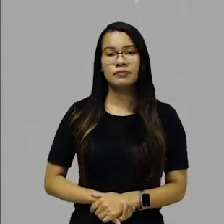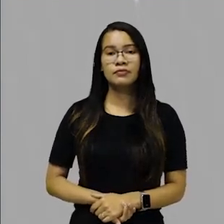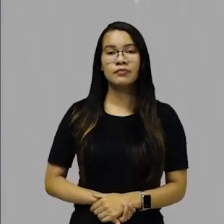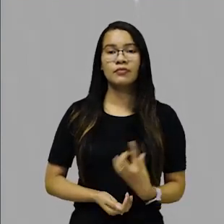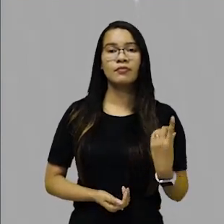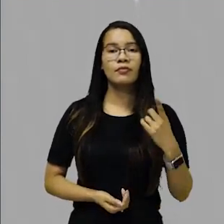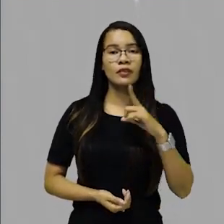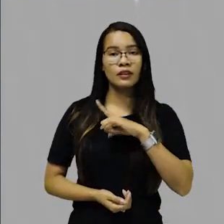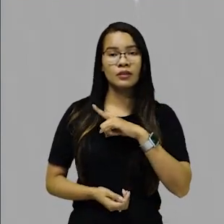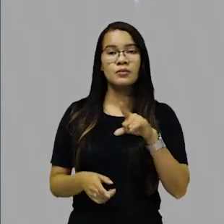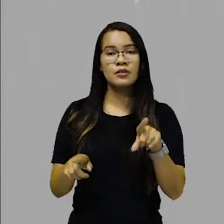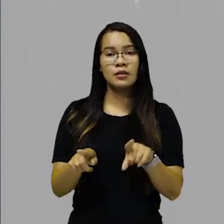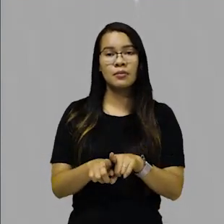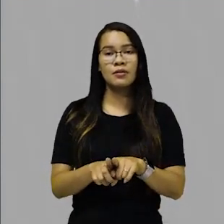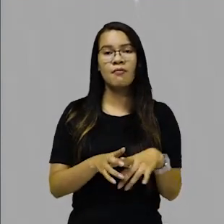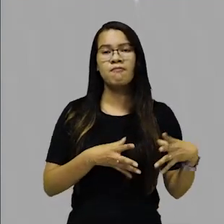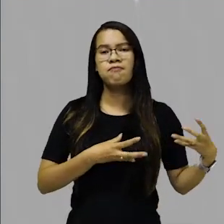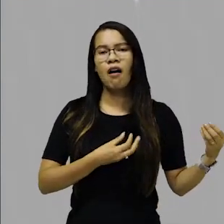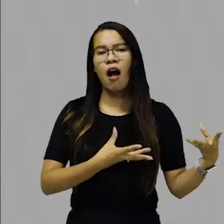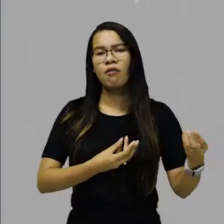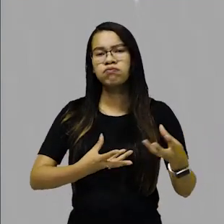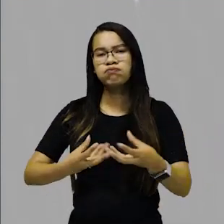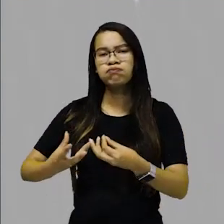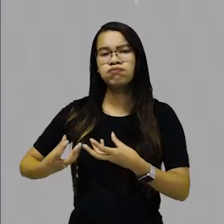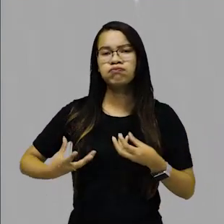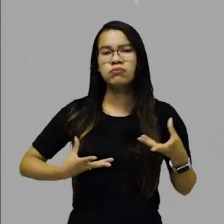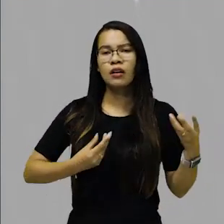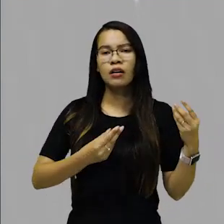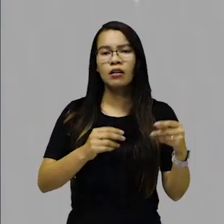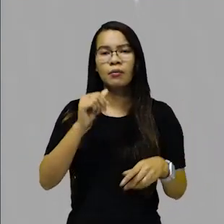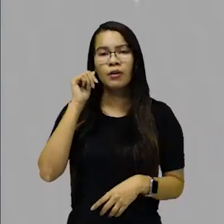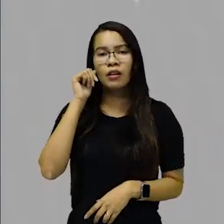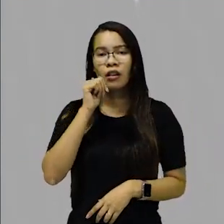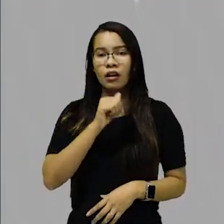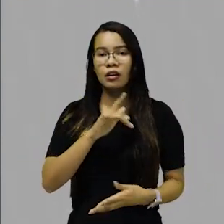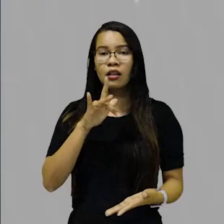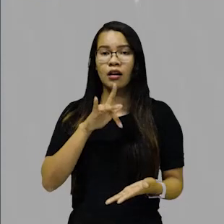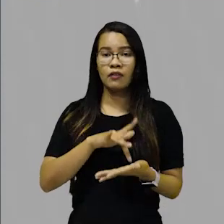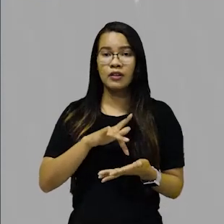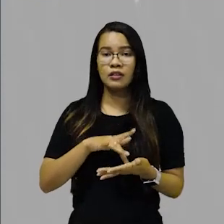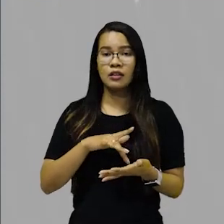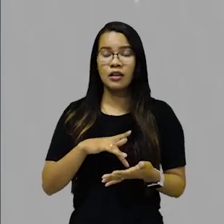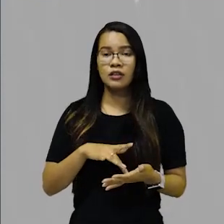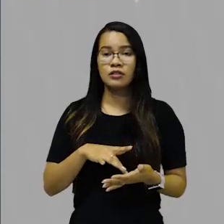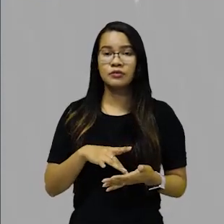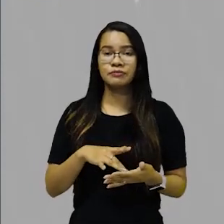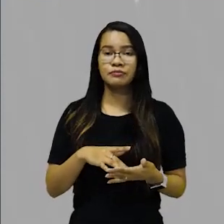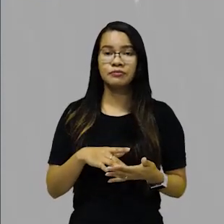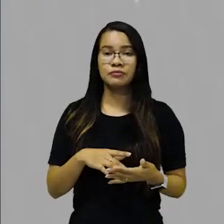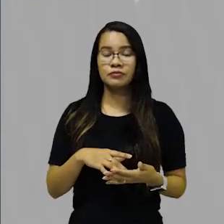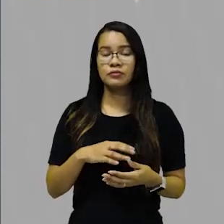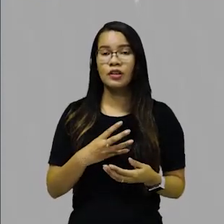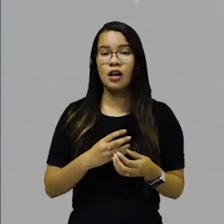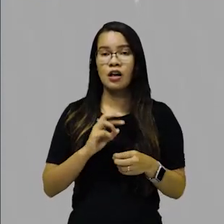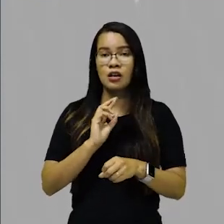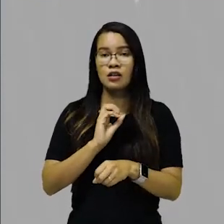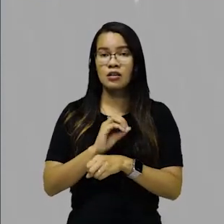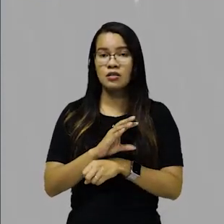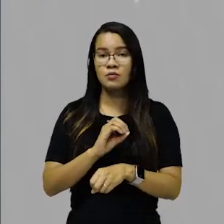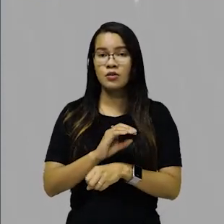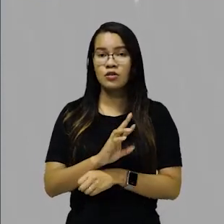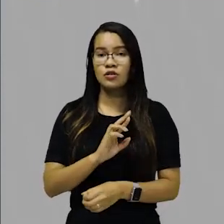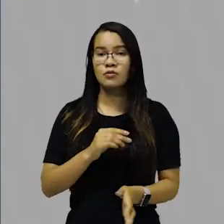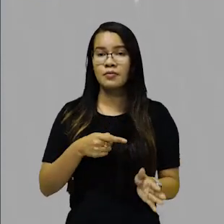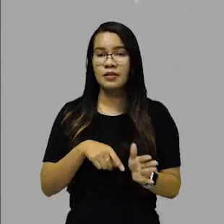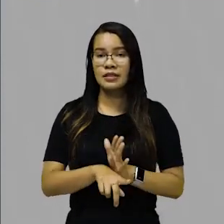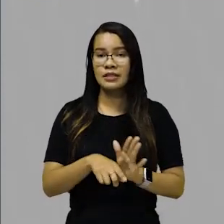Nós temos milhares de mulheres que, na verdade, né, segundo pesquisas, inclusive, nós temos pesquisas interessantes feitas pelo